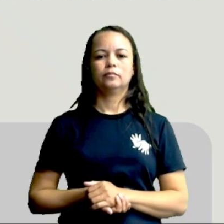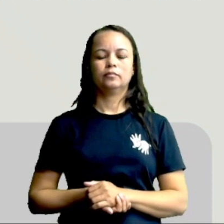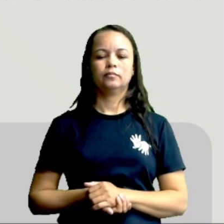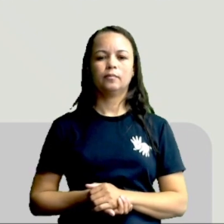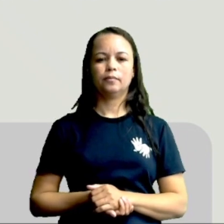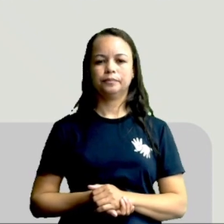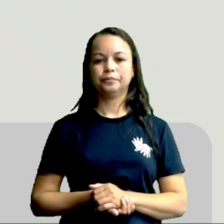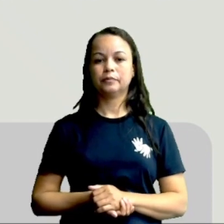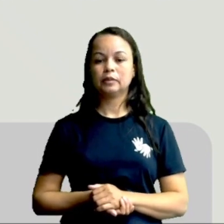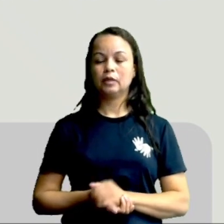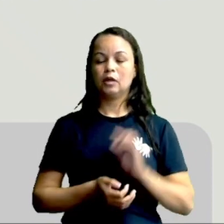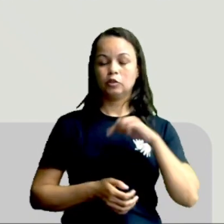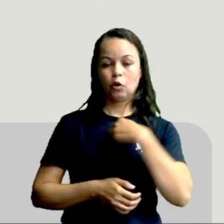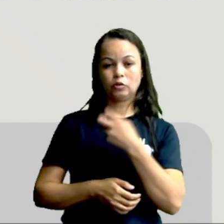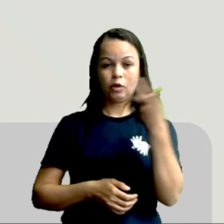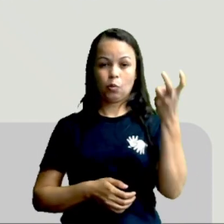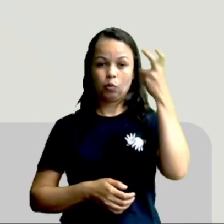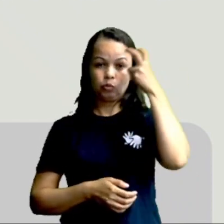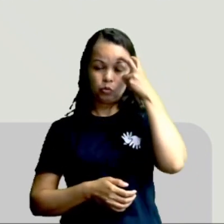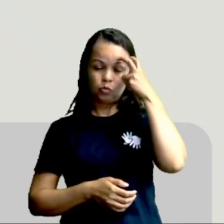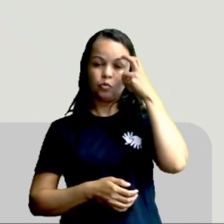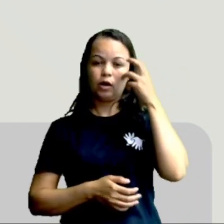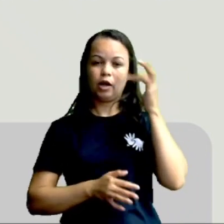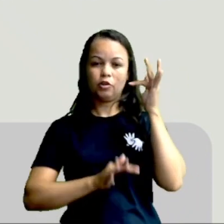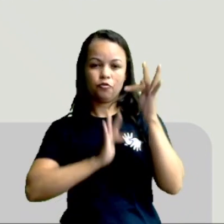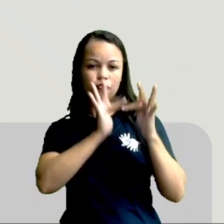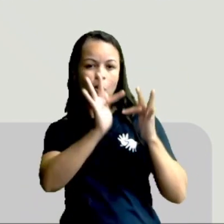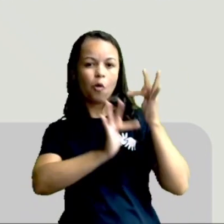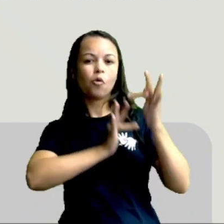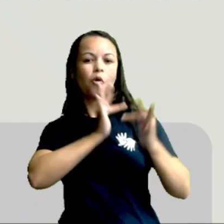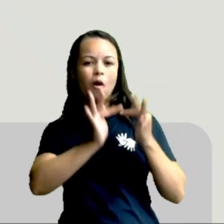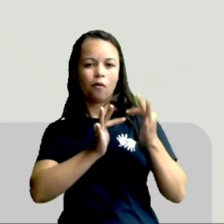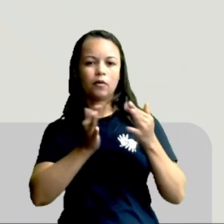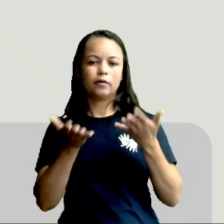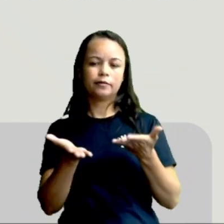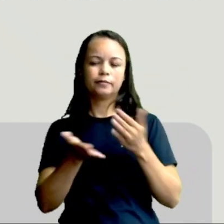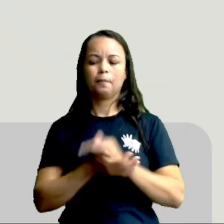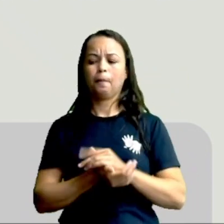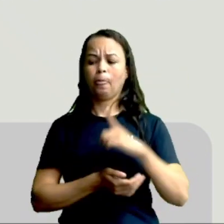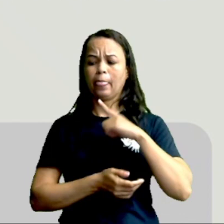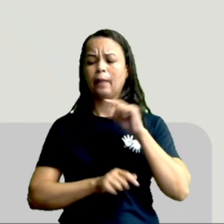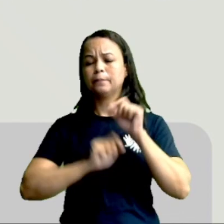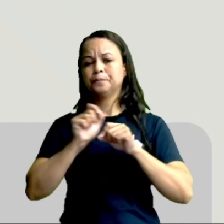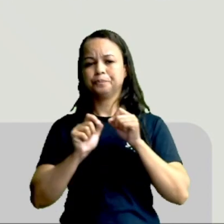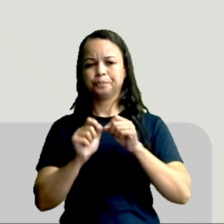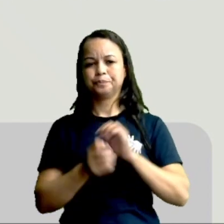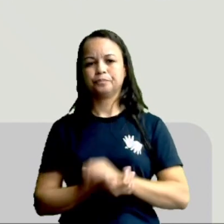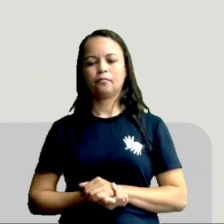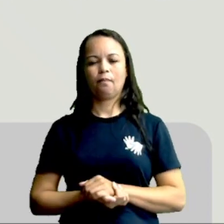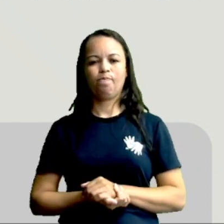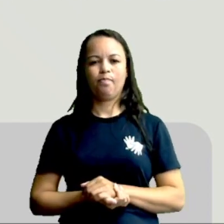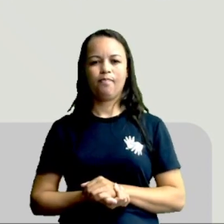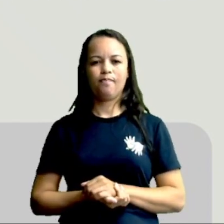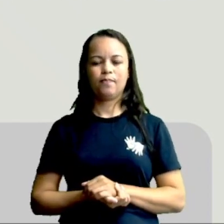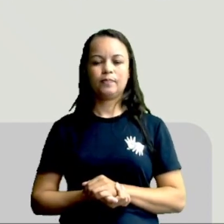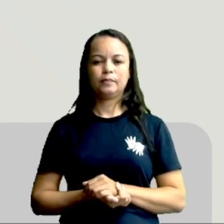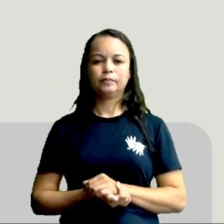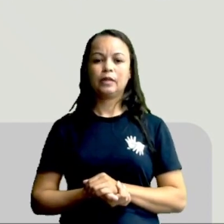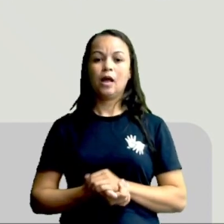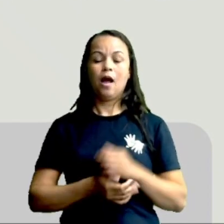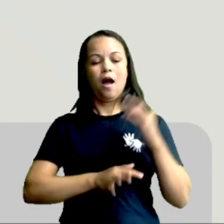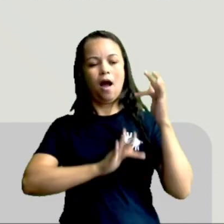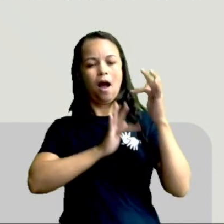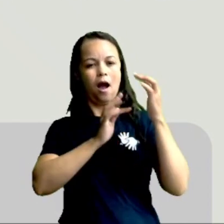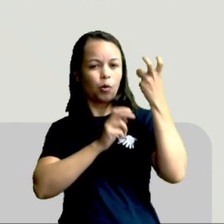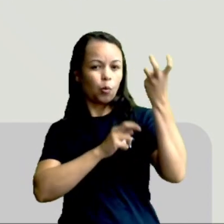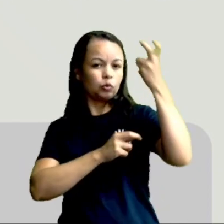Sobre nossa cultura, sobre nosso folclore, o que é que nós temos aqui em Pernambuco? A cultura de Pernambuco é bastante